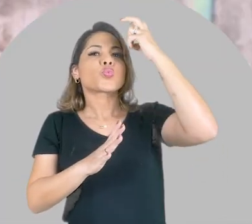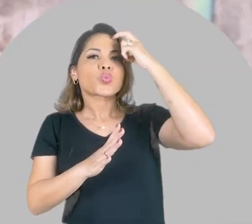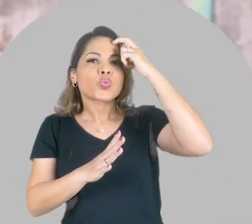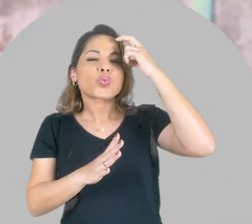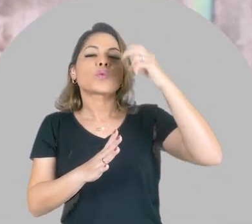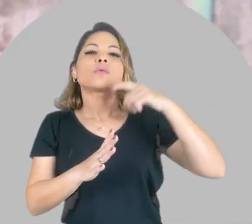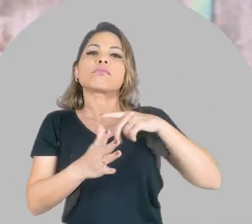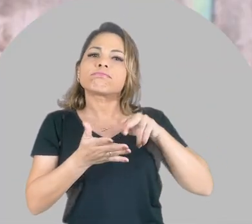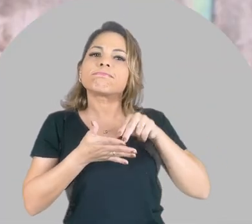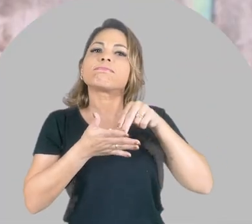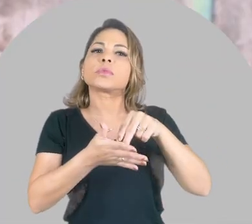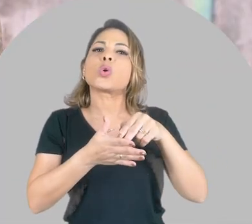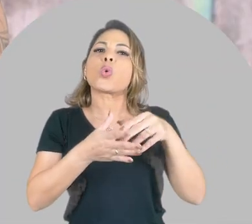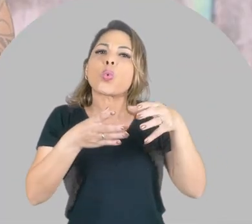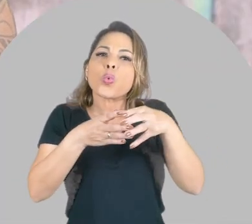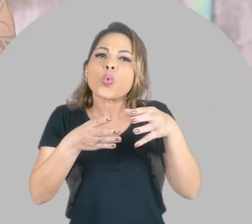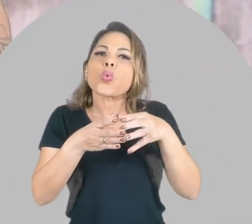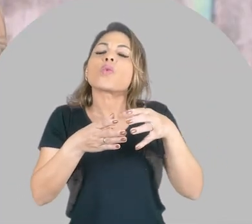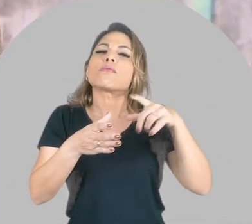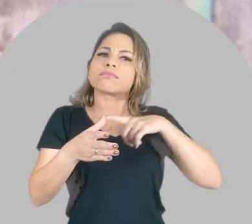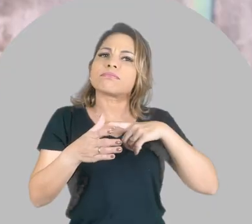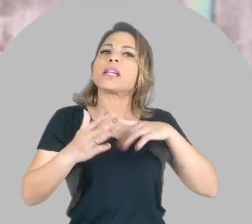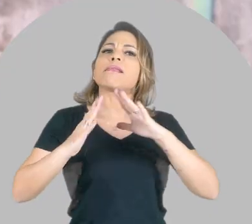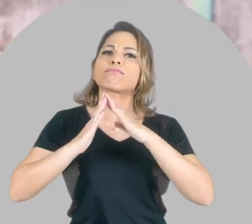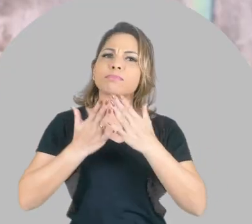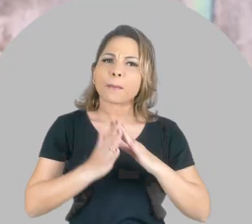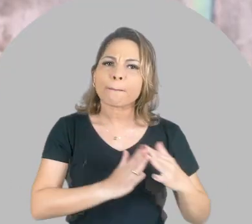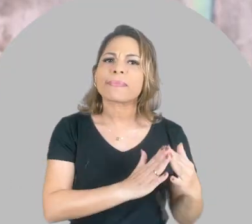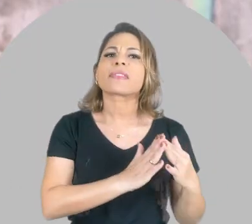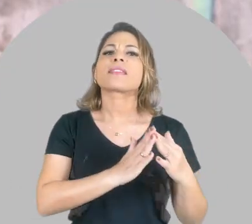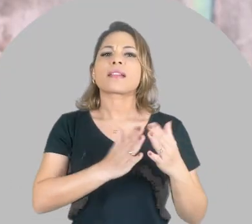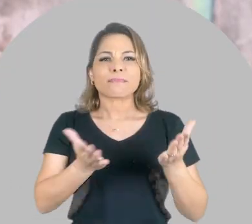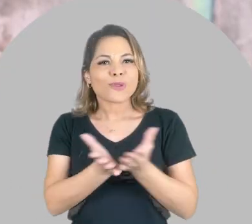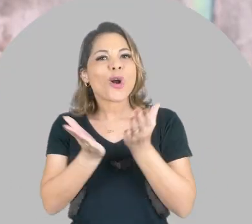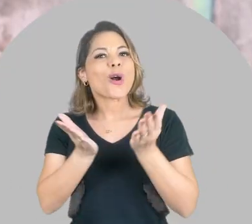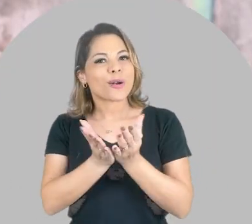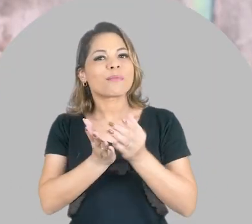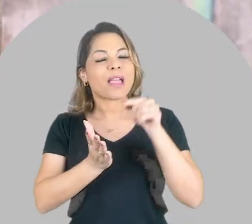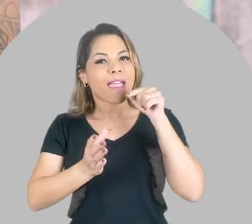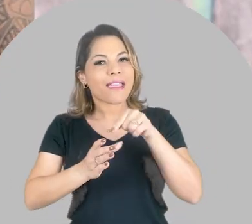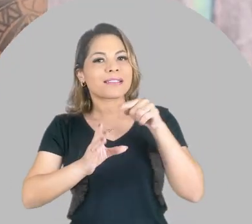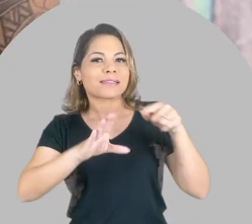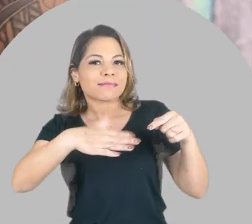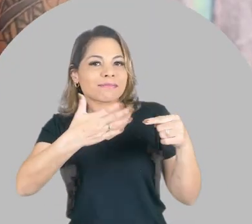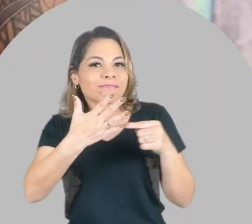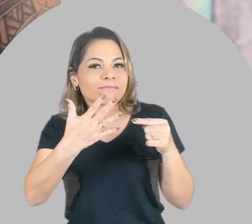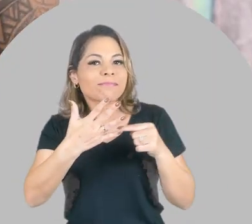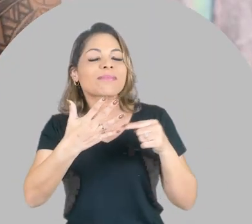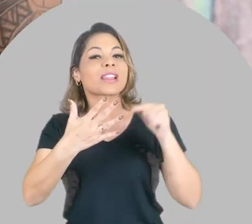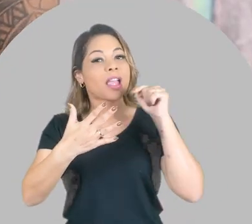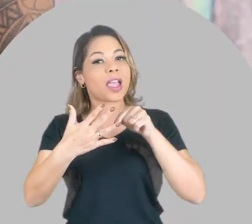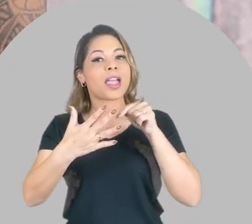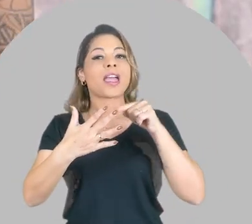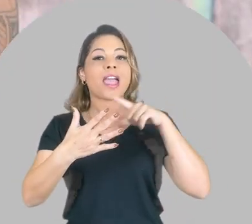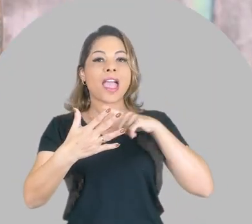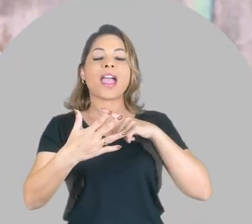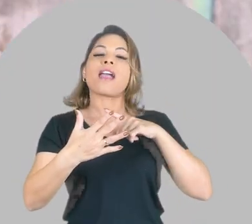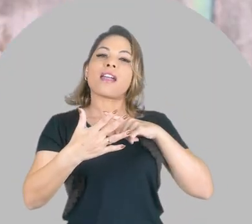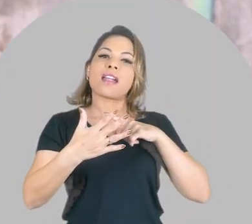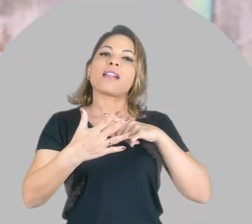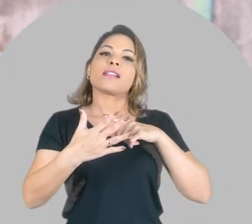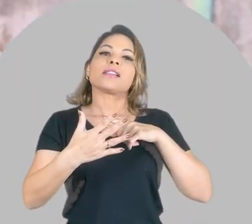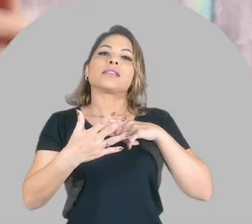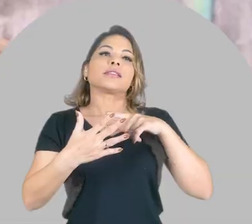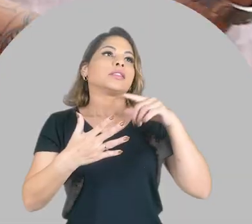nossa cultura, ele é da nossa resistência, e principalmente ele é periférico, né? Ele é periférico. Esse elemento do conhecimento,